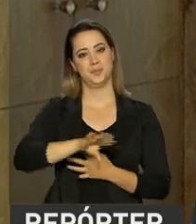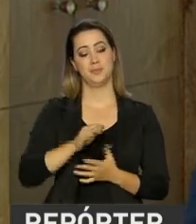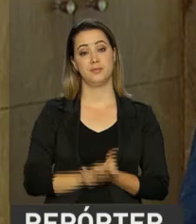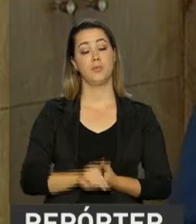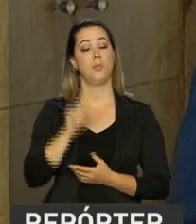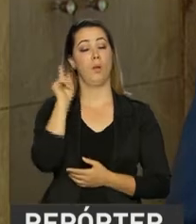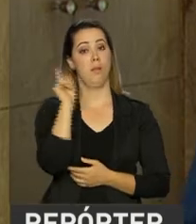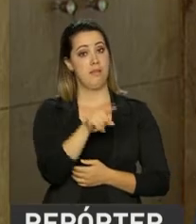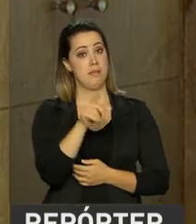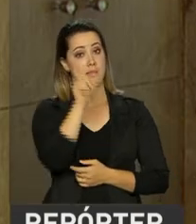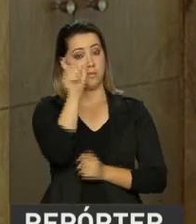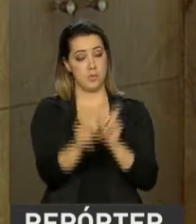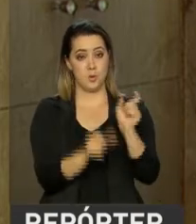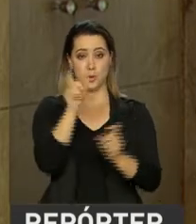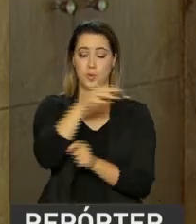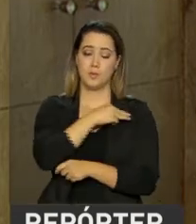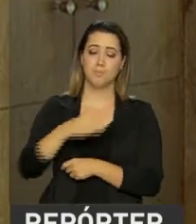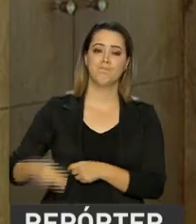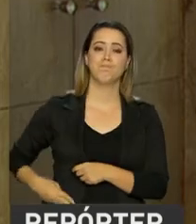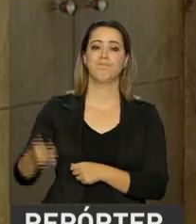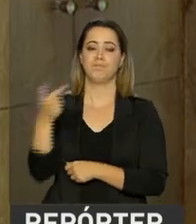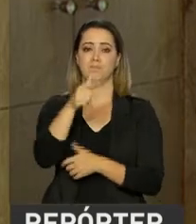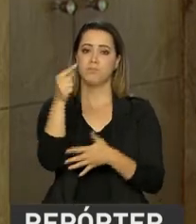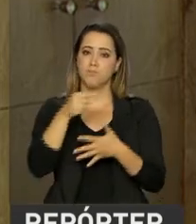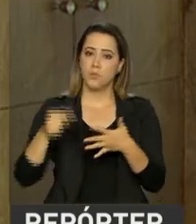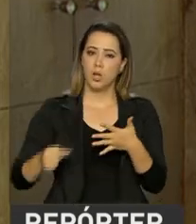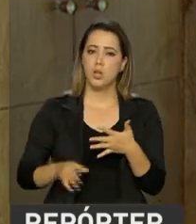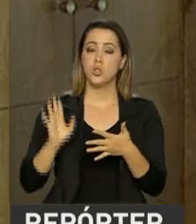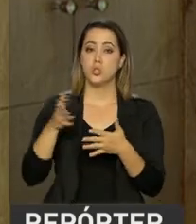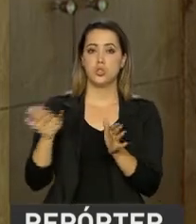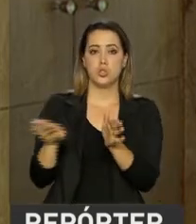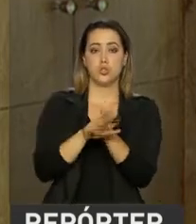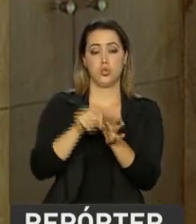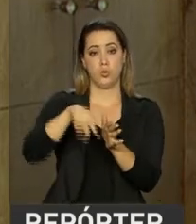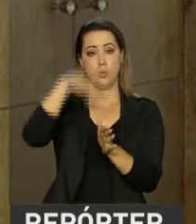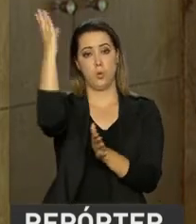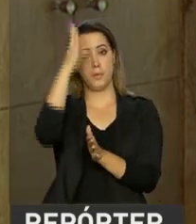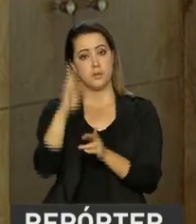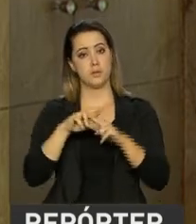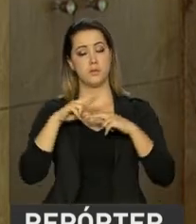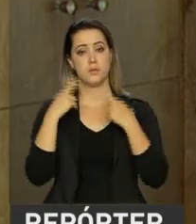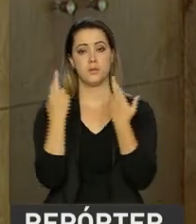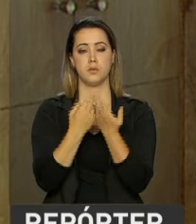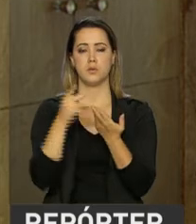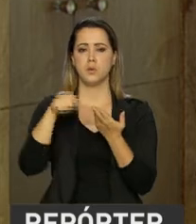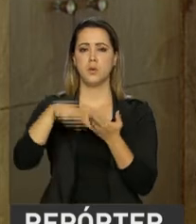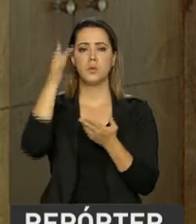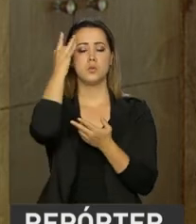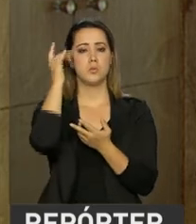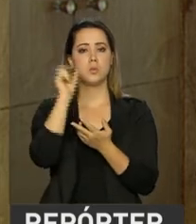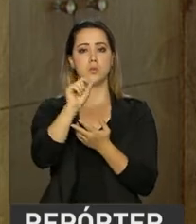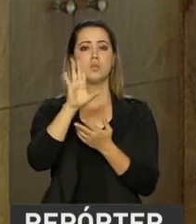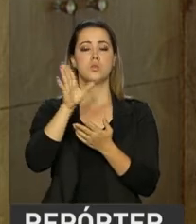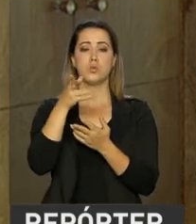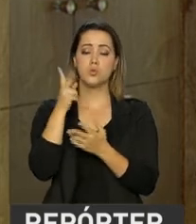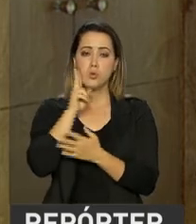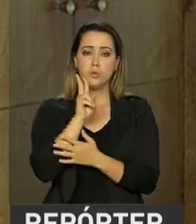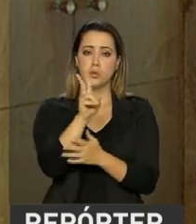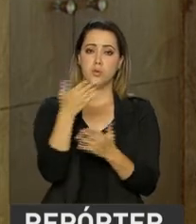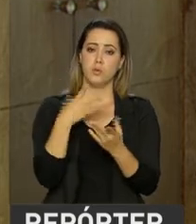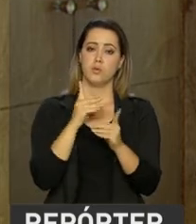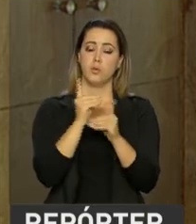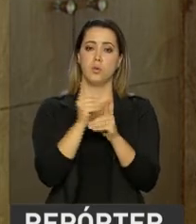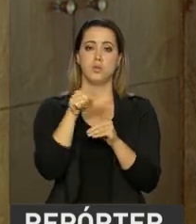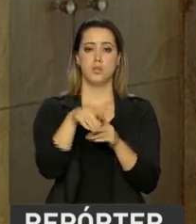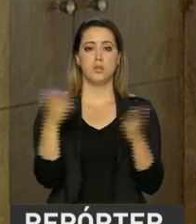boa parte dos representantes ministros e outras autoridades já chegou que aqui é o brasil para a reunião de amanhã em alguns deles foram recebidos hoje pelo